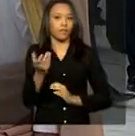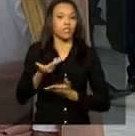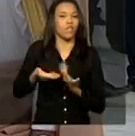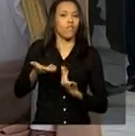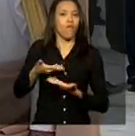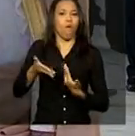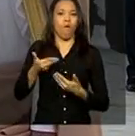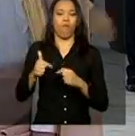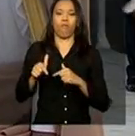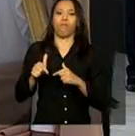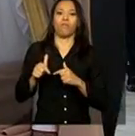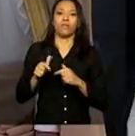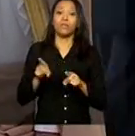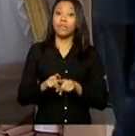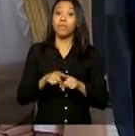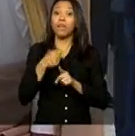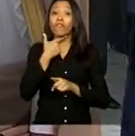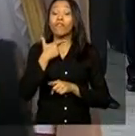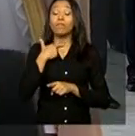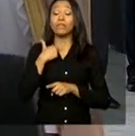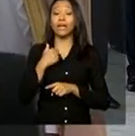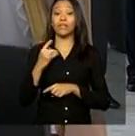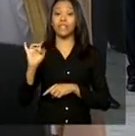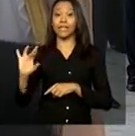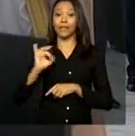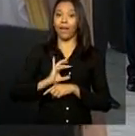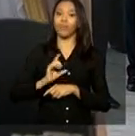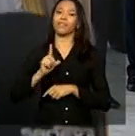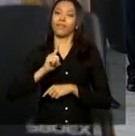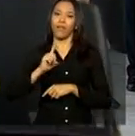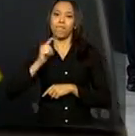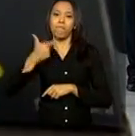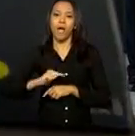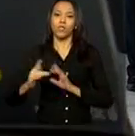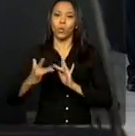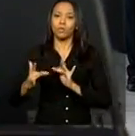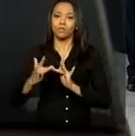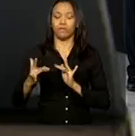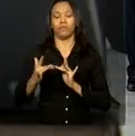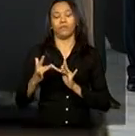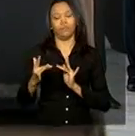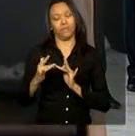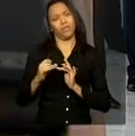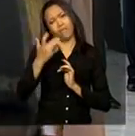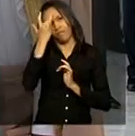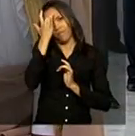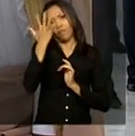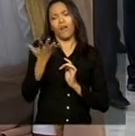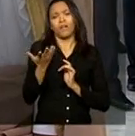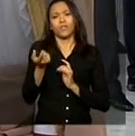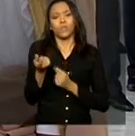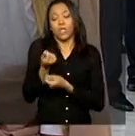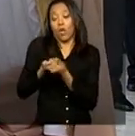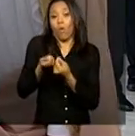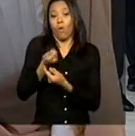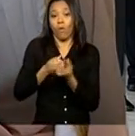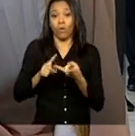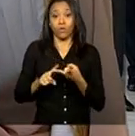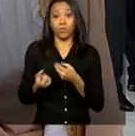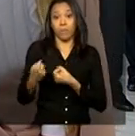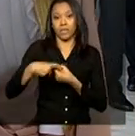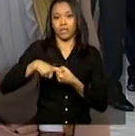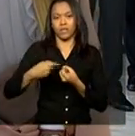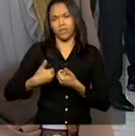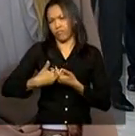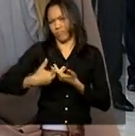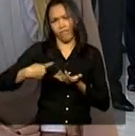envolvem essas relações e da vontade que os atores têm de criar mais laços, pois esses laços facilitam negócios, cooperações,